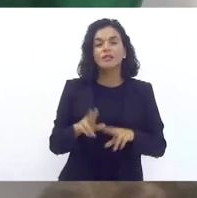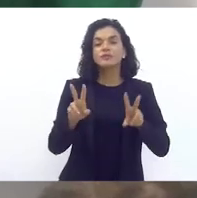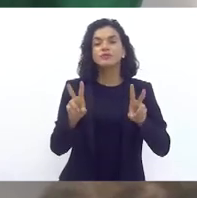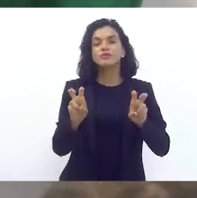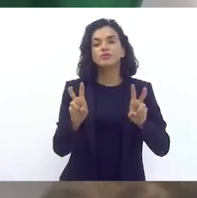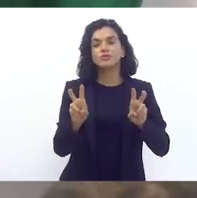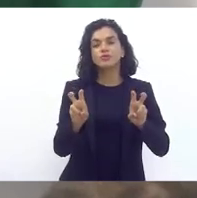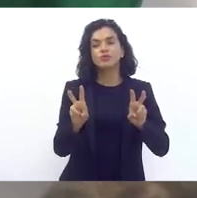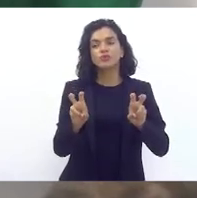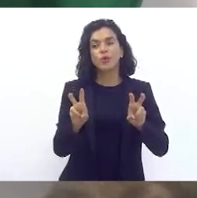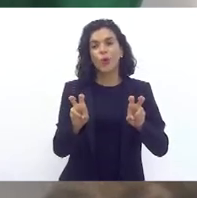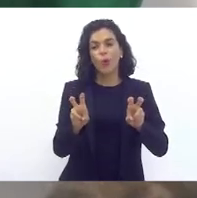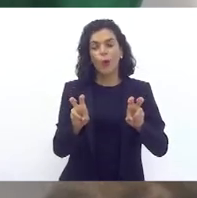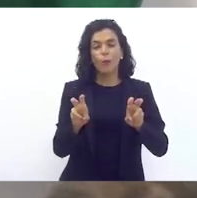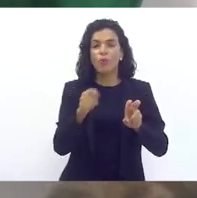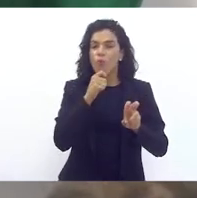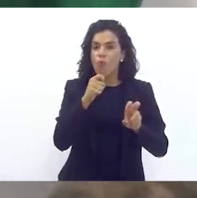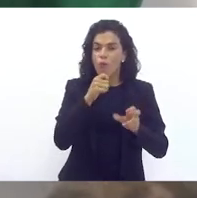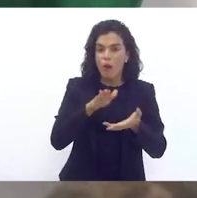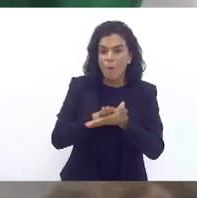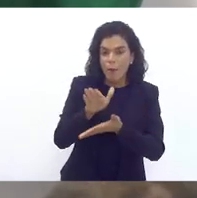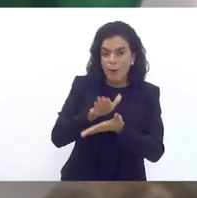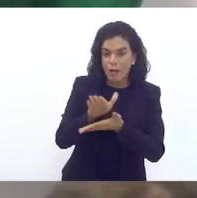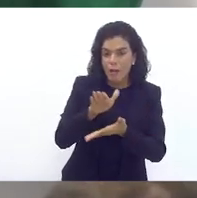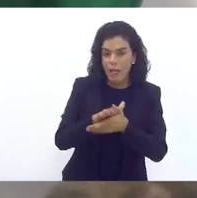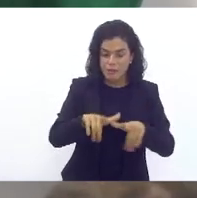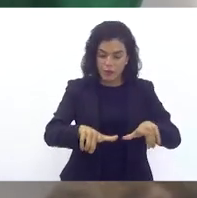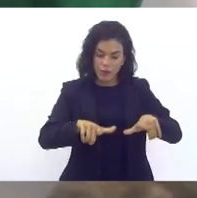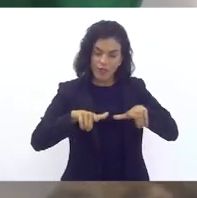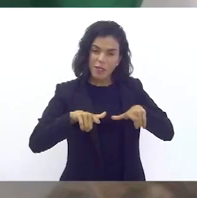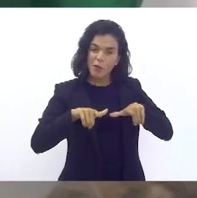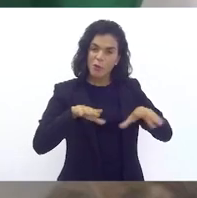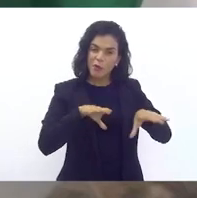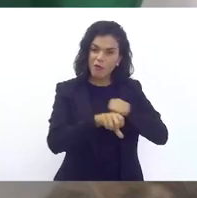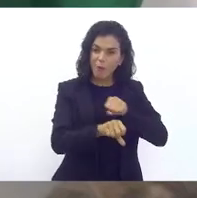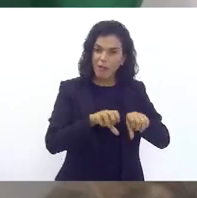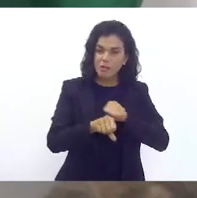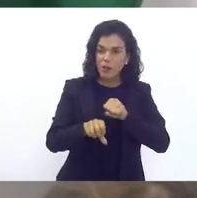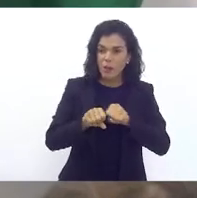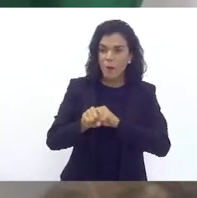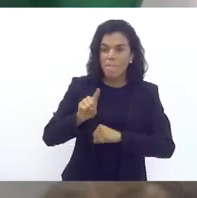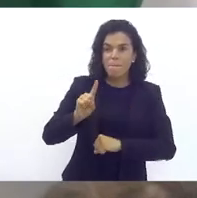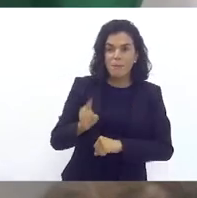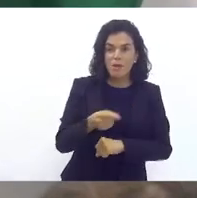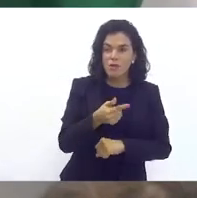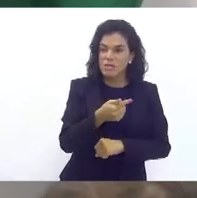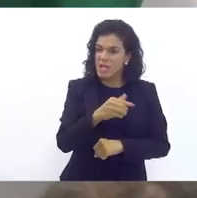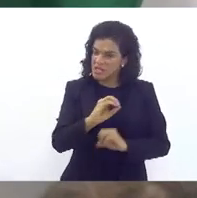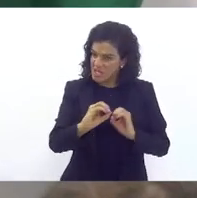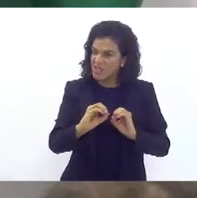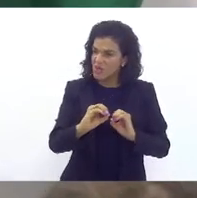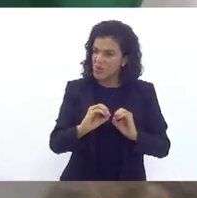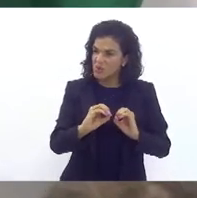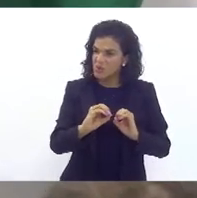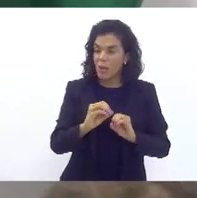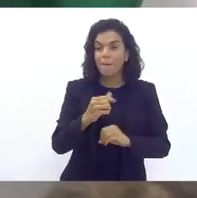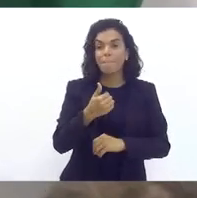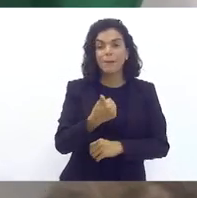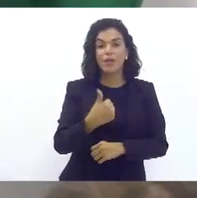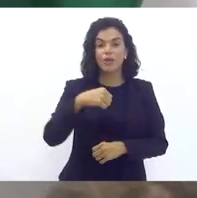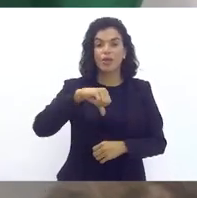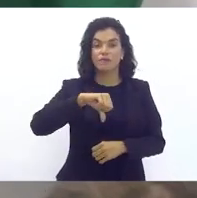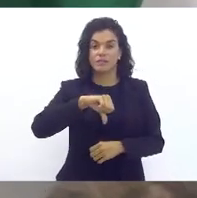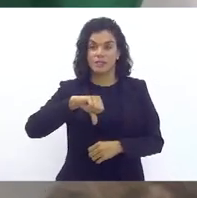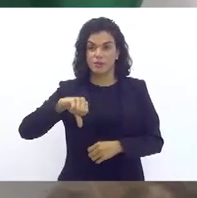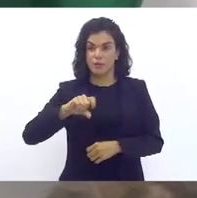questão da não publicação dos títulos, que, na verdade, são cerca de 1.700, que é 1.900,